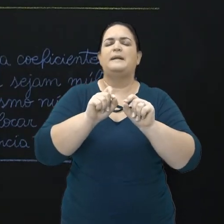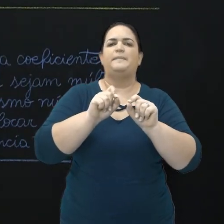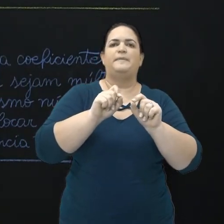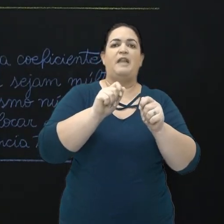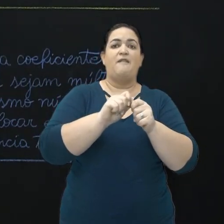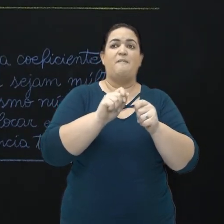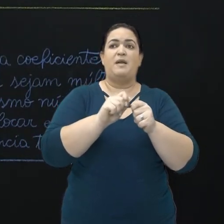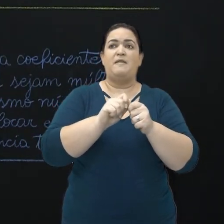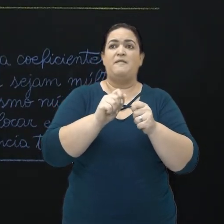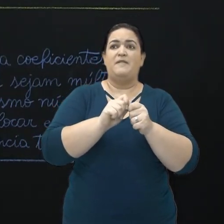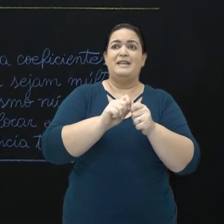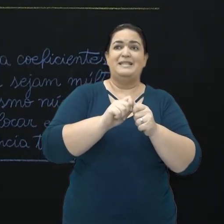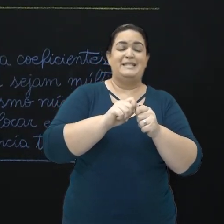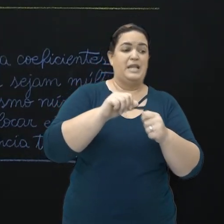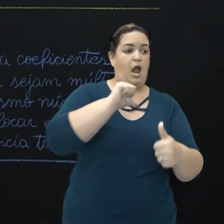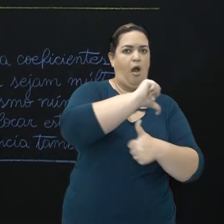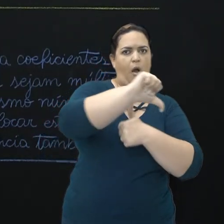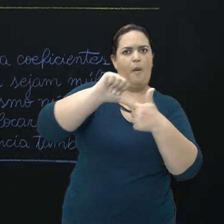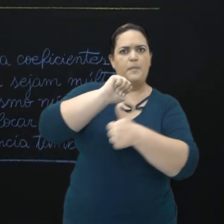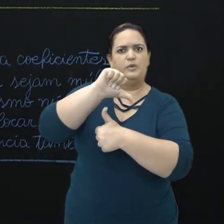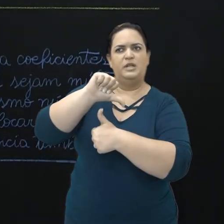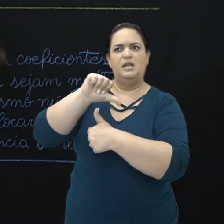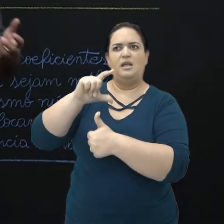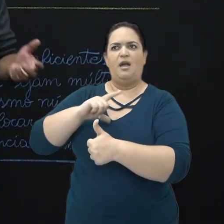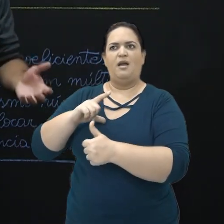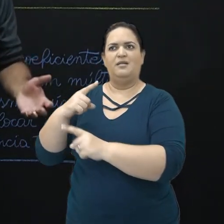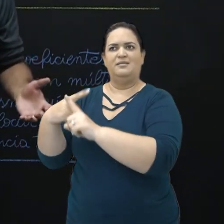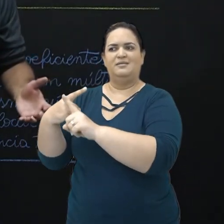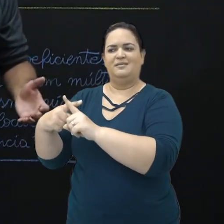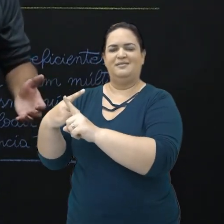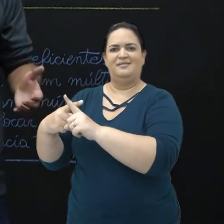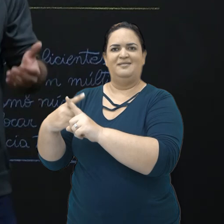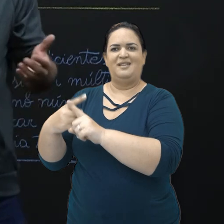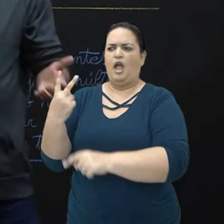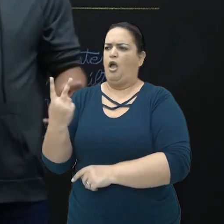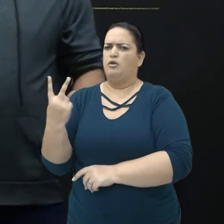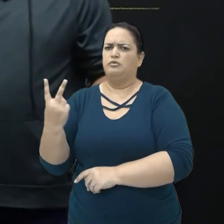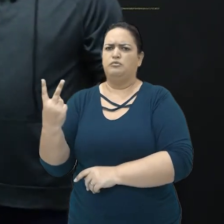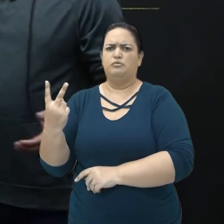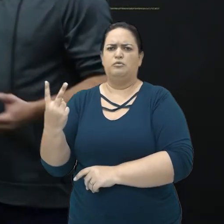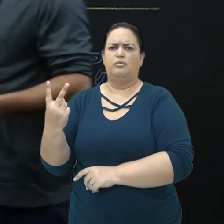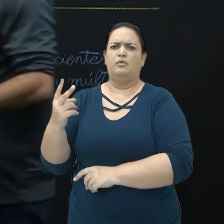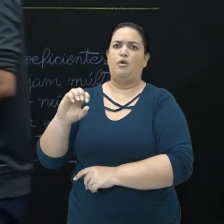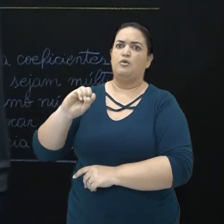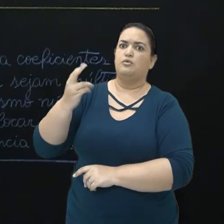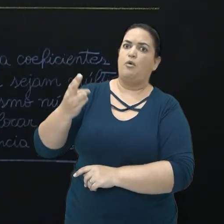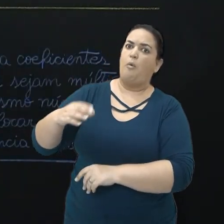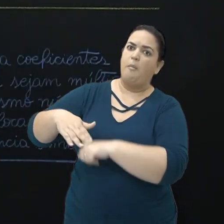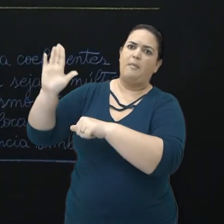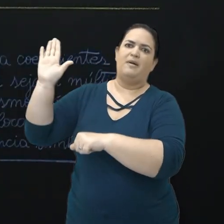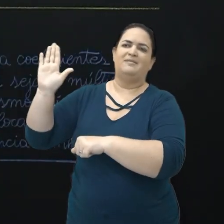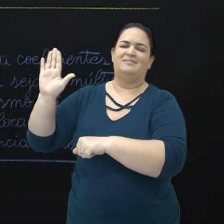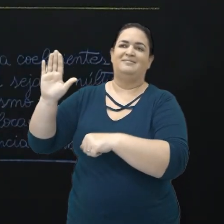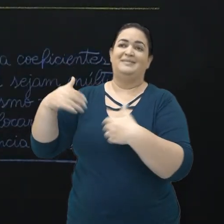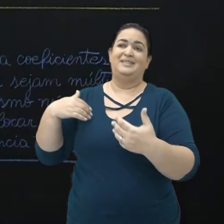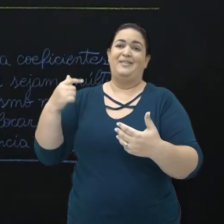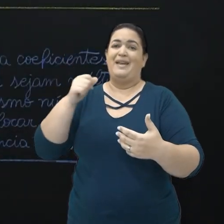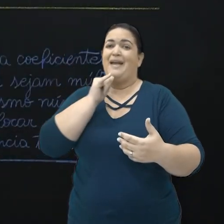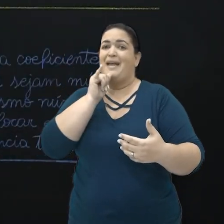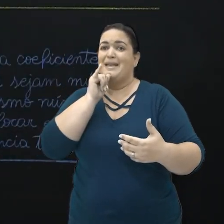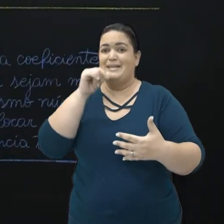expressão algébrica em uma multiplicação de pelo menos 2 fatores. E para isso, eu te mostrei aqui o